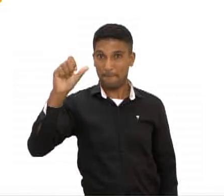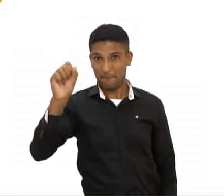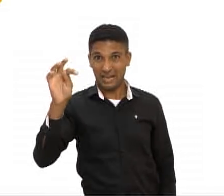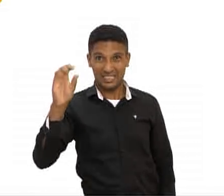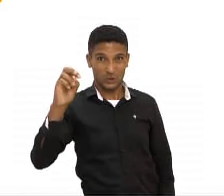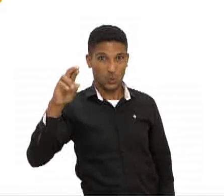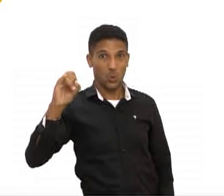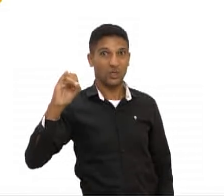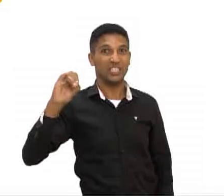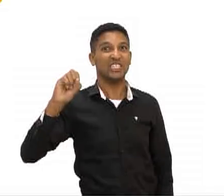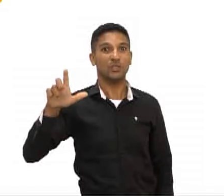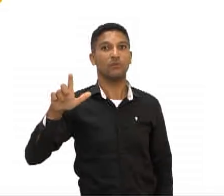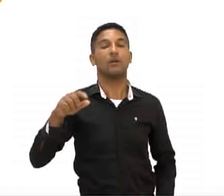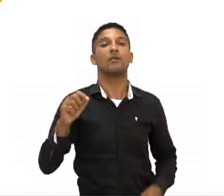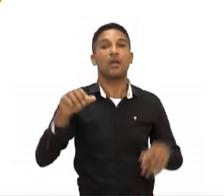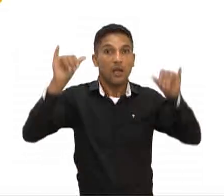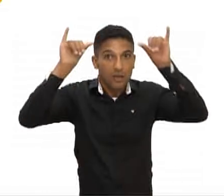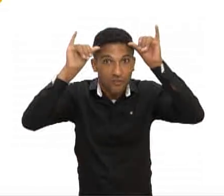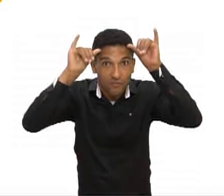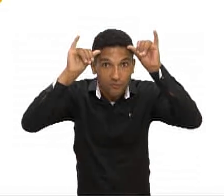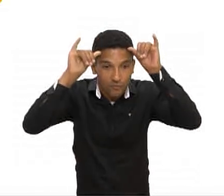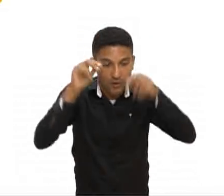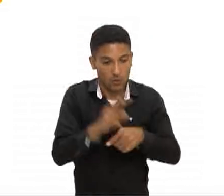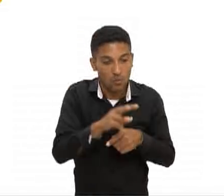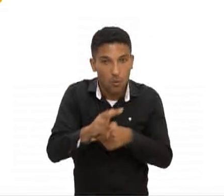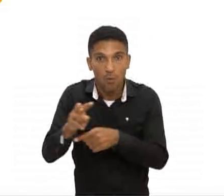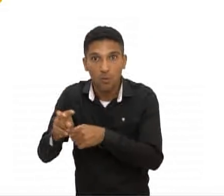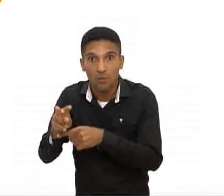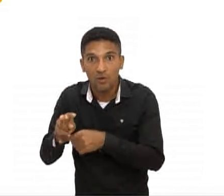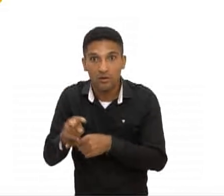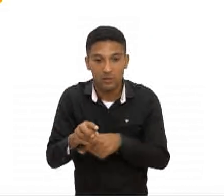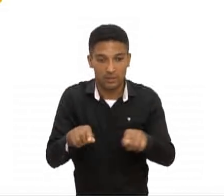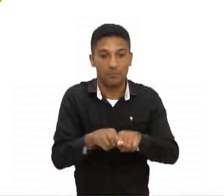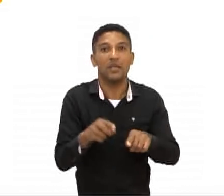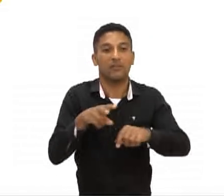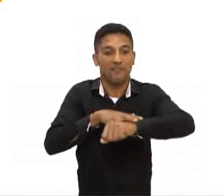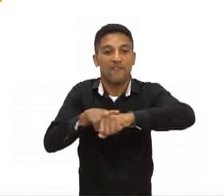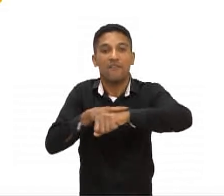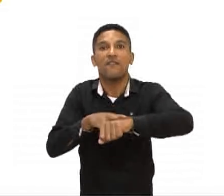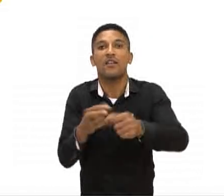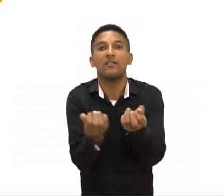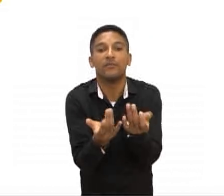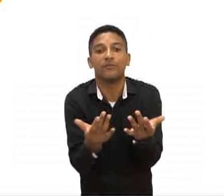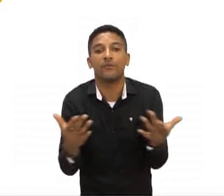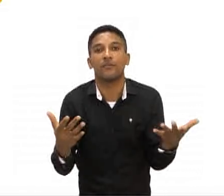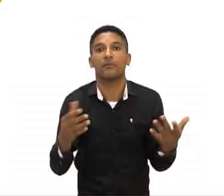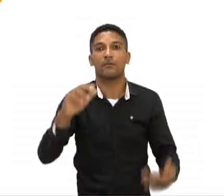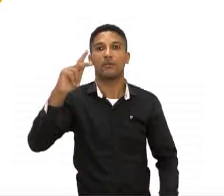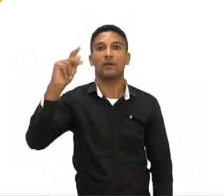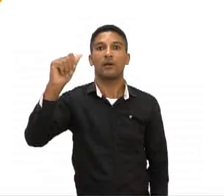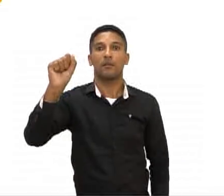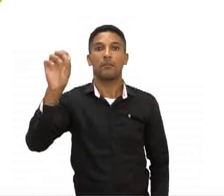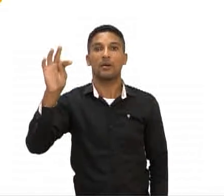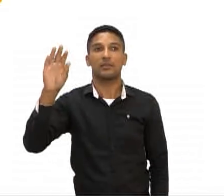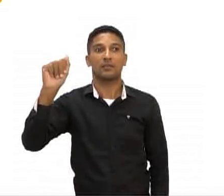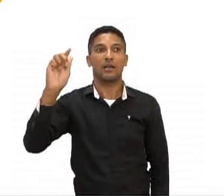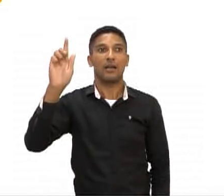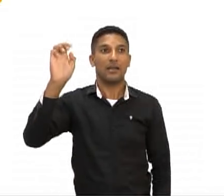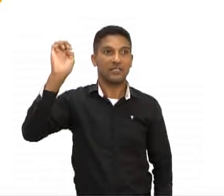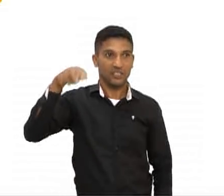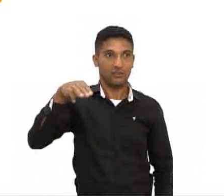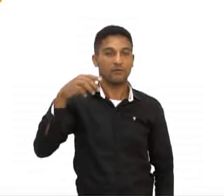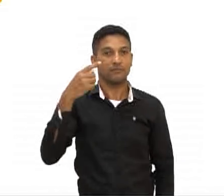a pastagem para alimentar esses animais. Aqui está ali o gado, mas